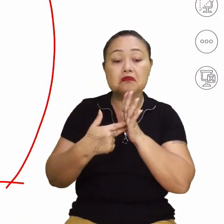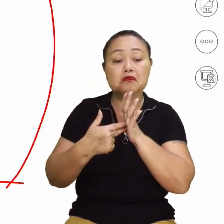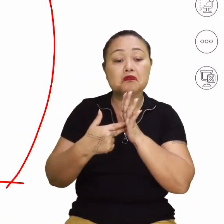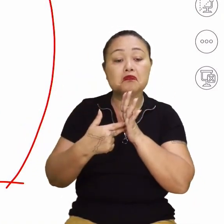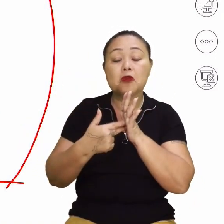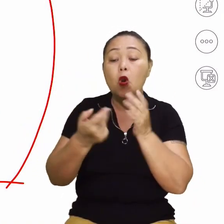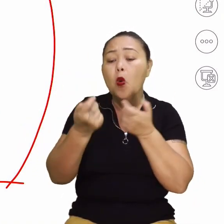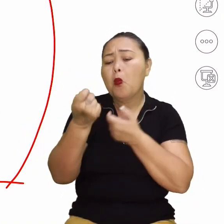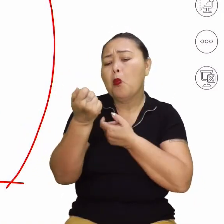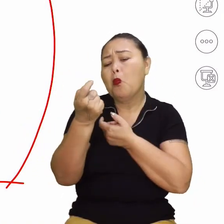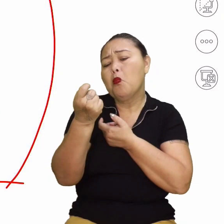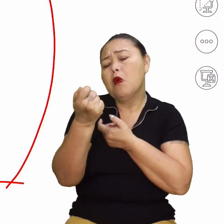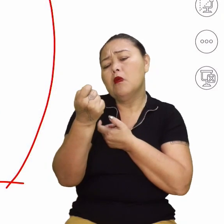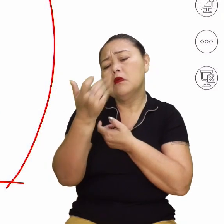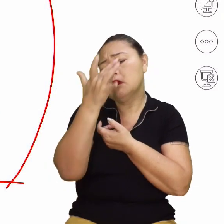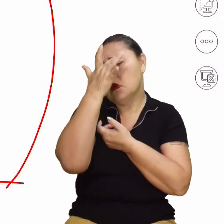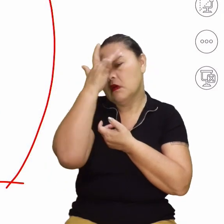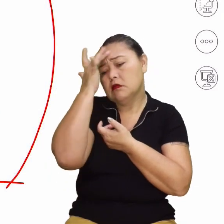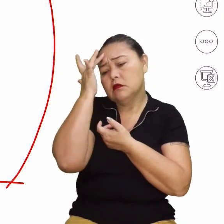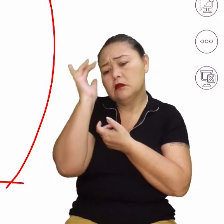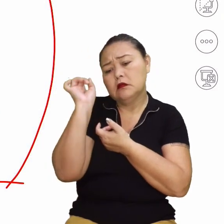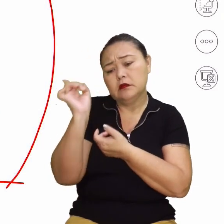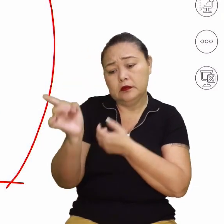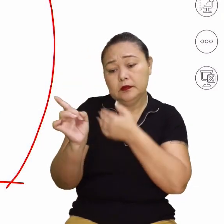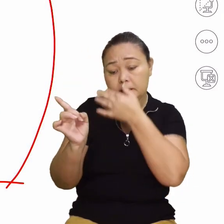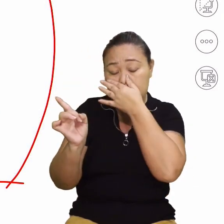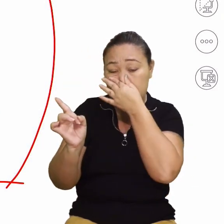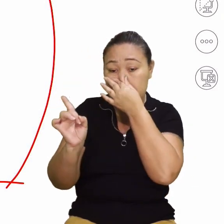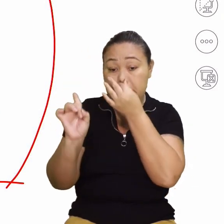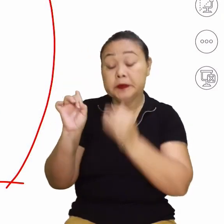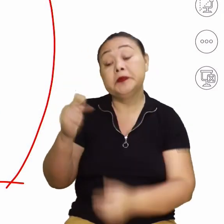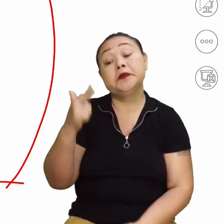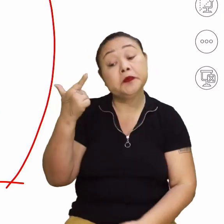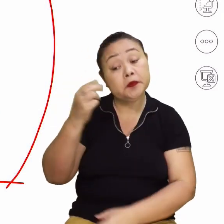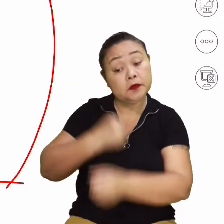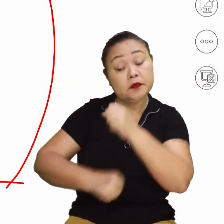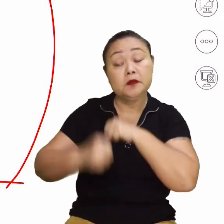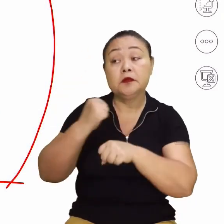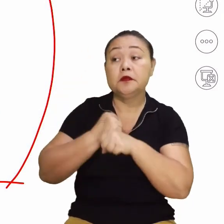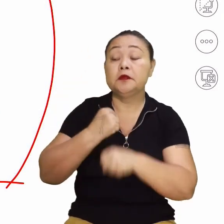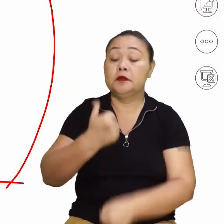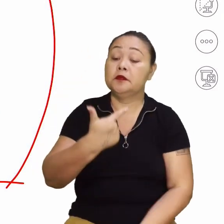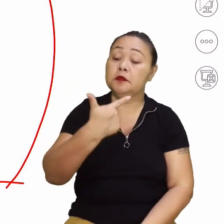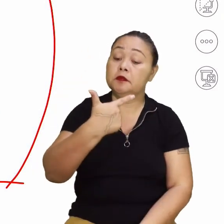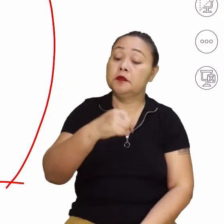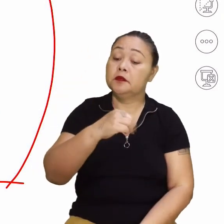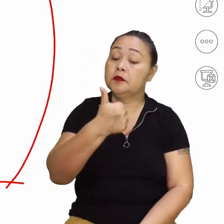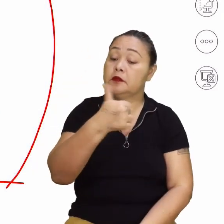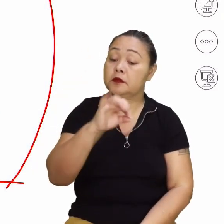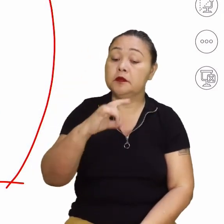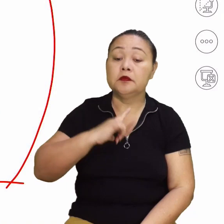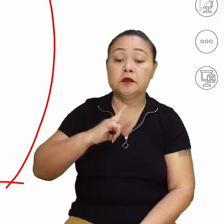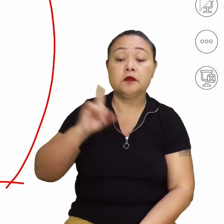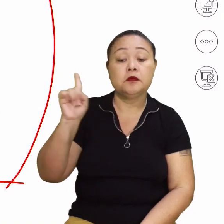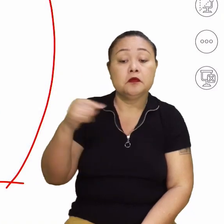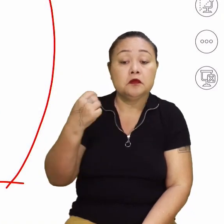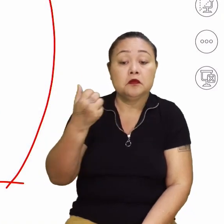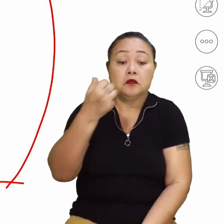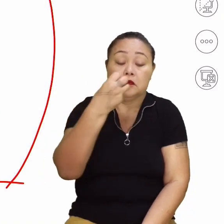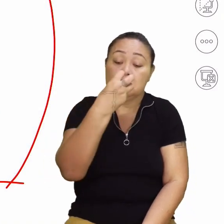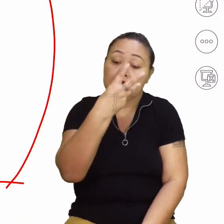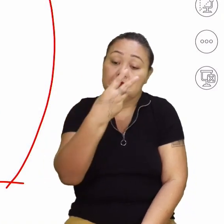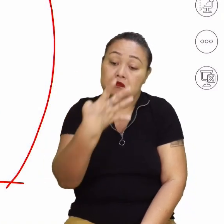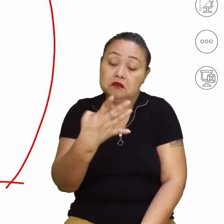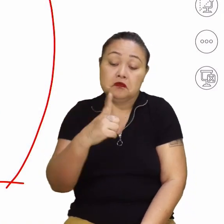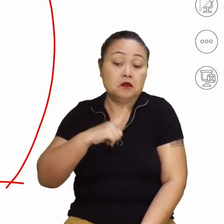significa pouquíssimas pessoas ok isso em 2010 apenas 34 pessoas tinham 100 anos de